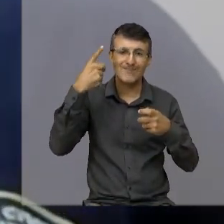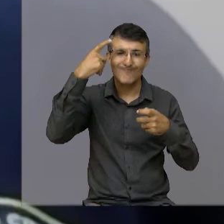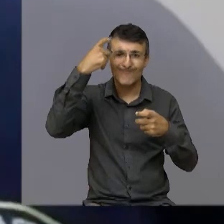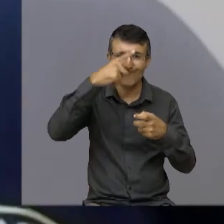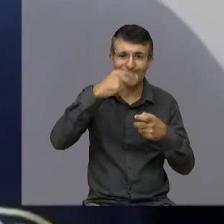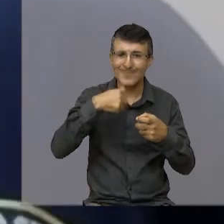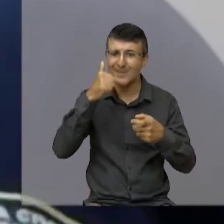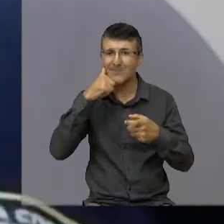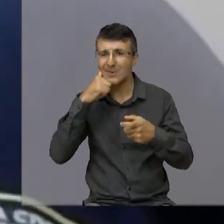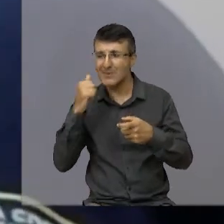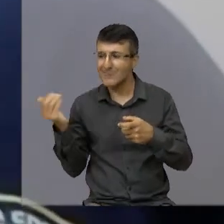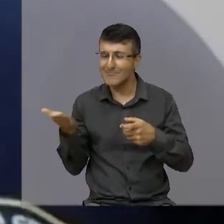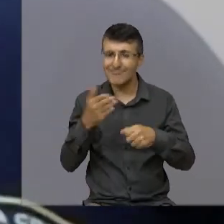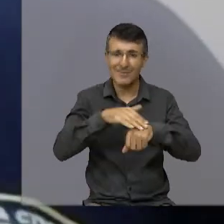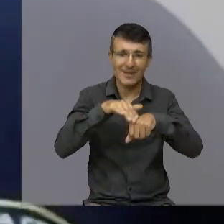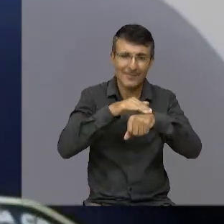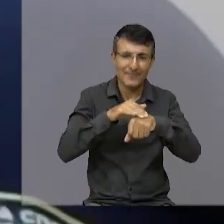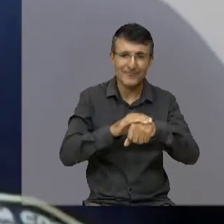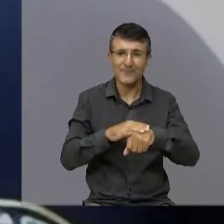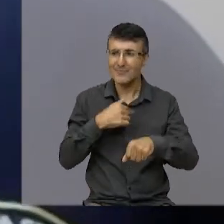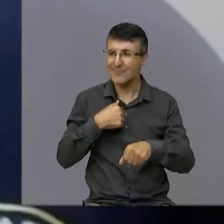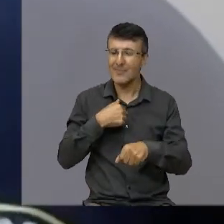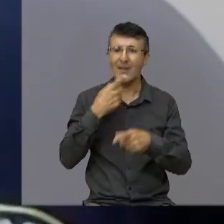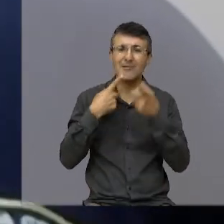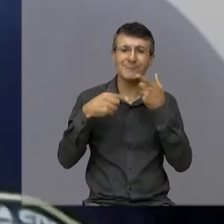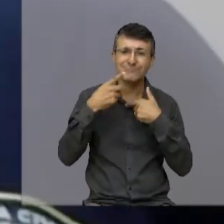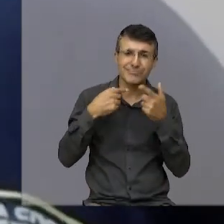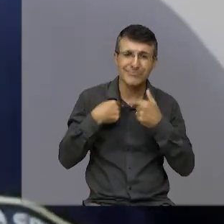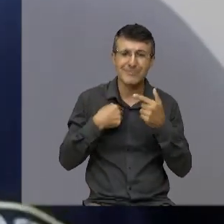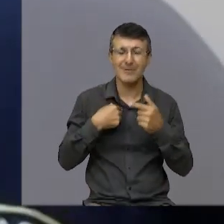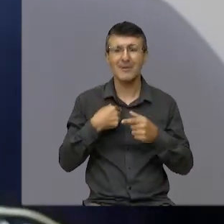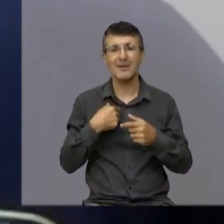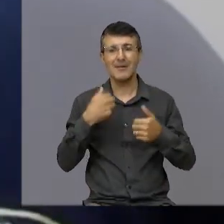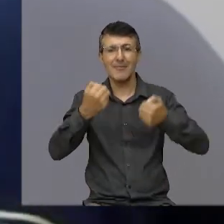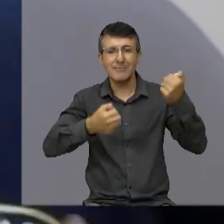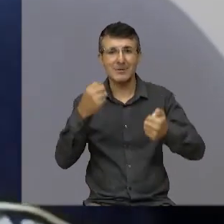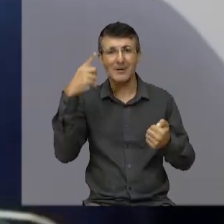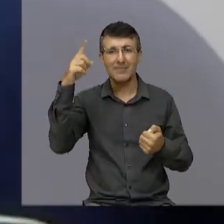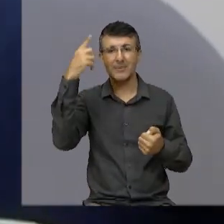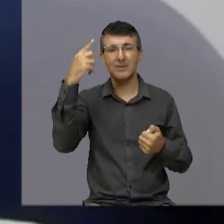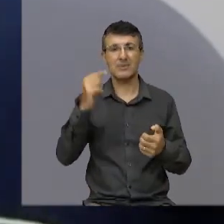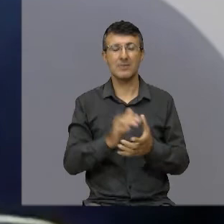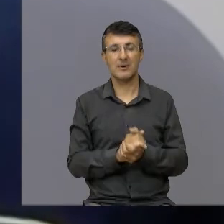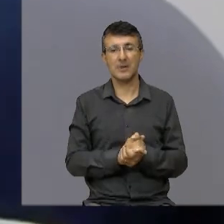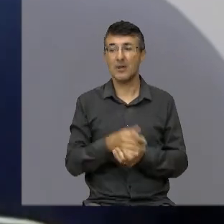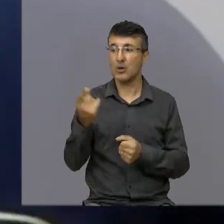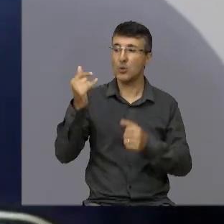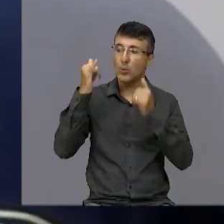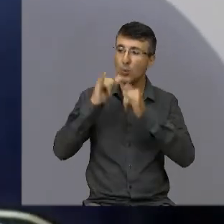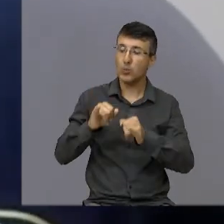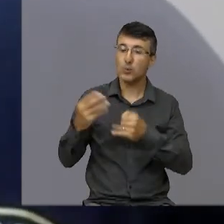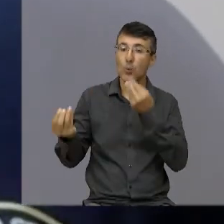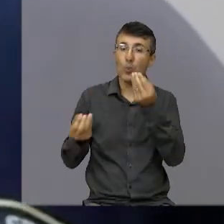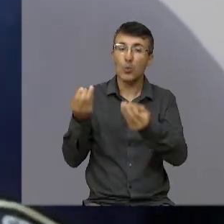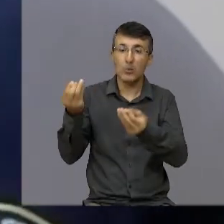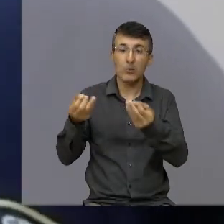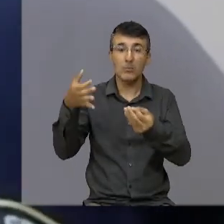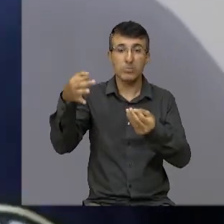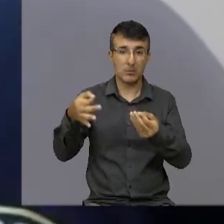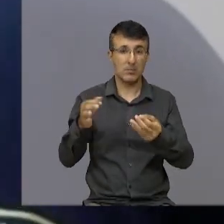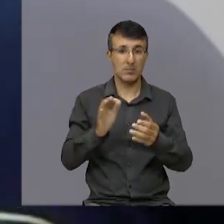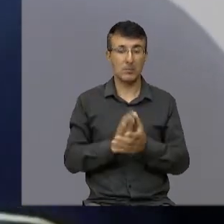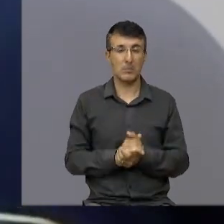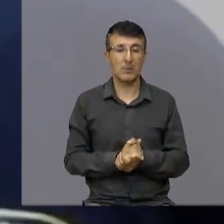a respeito de, não, eu quero participar da patrulha, nós informamos para ela como que é o procedimento. E